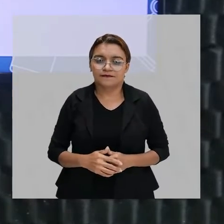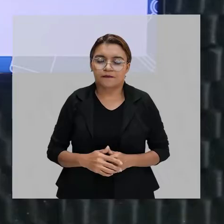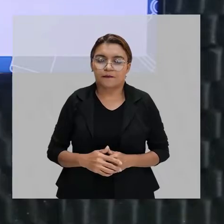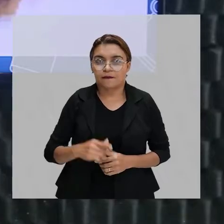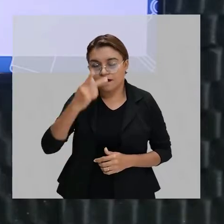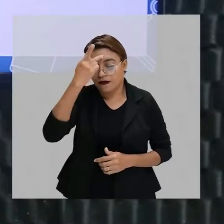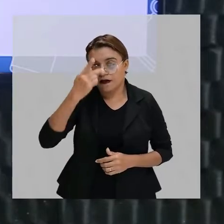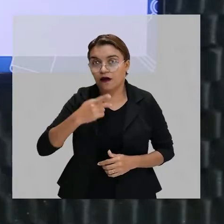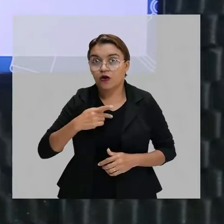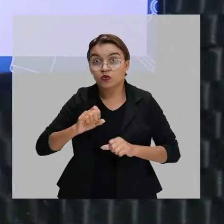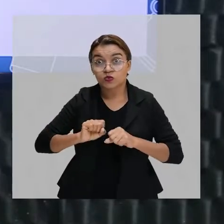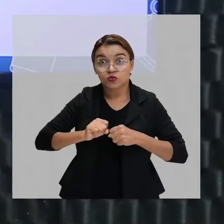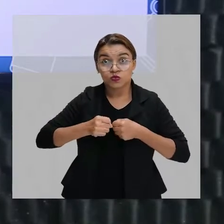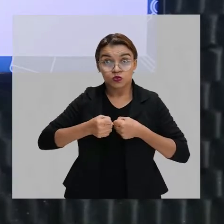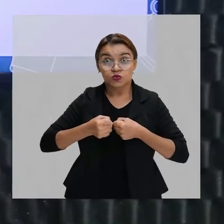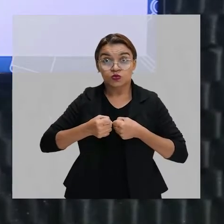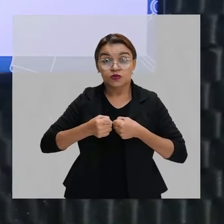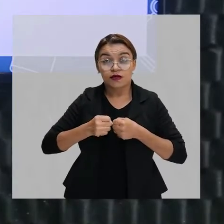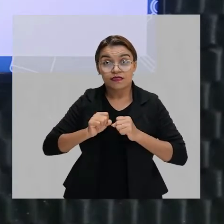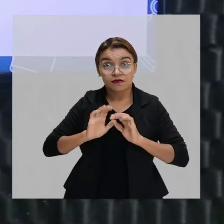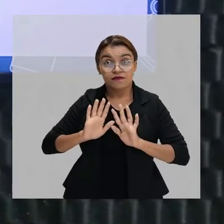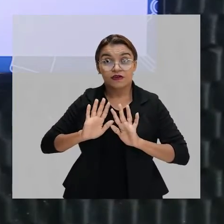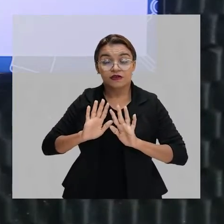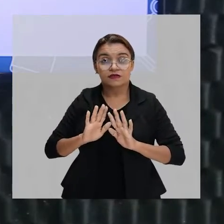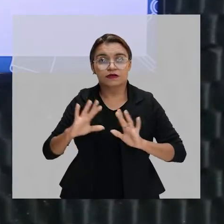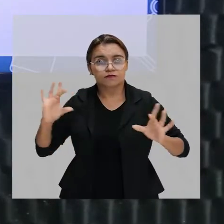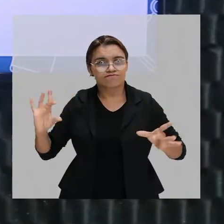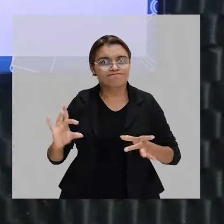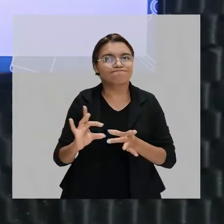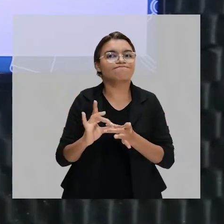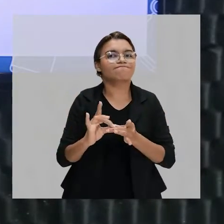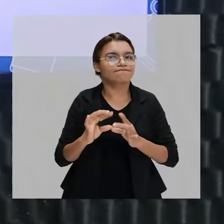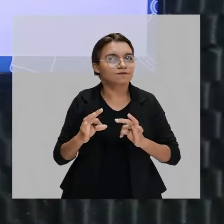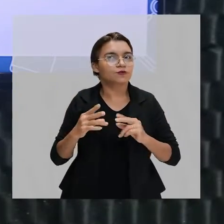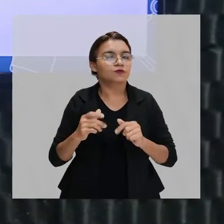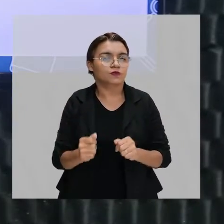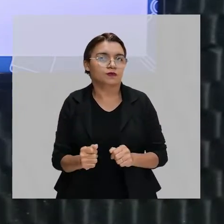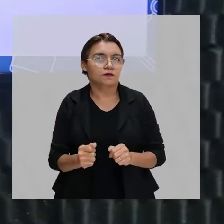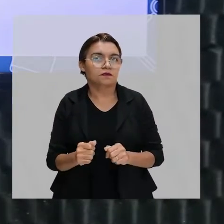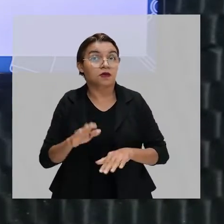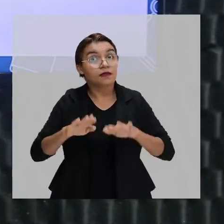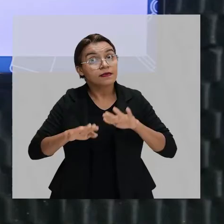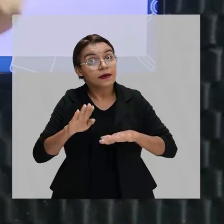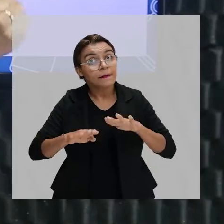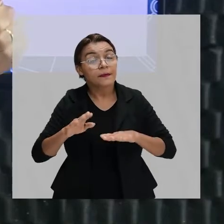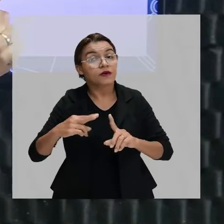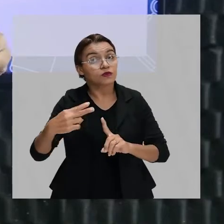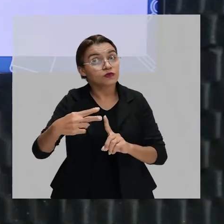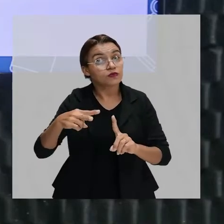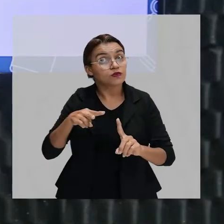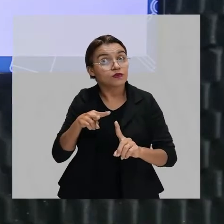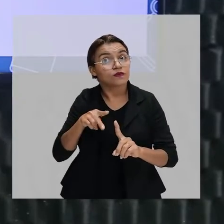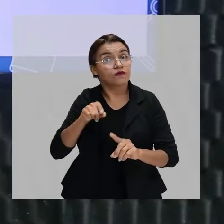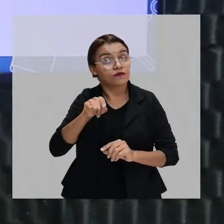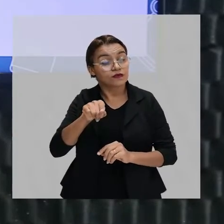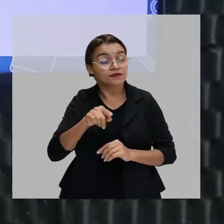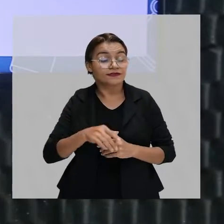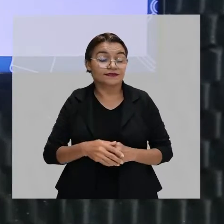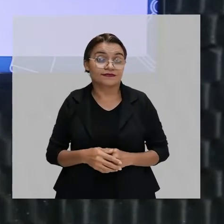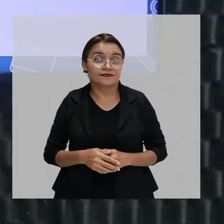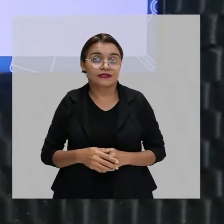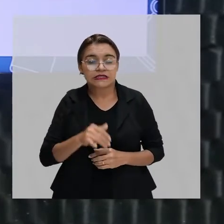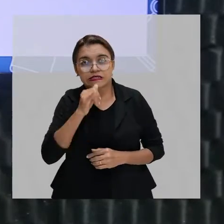auto-defesa Então tá tudo conectado Depende a perspectiva que você vai enxergar